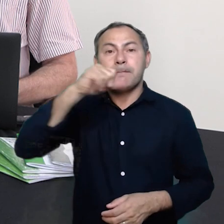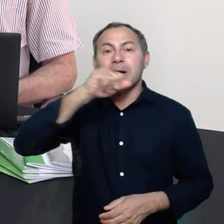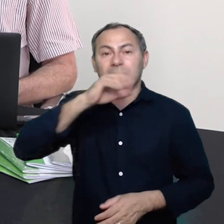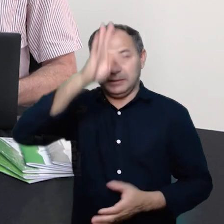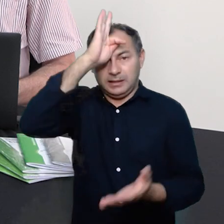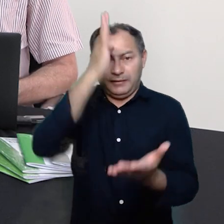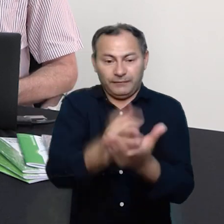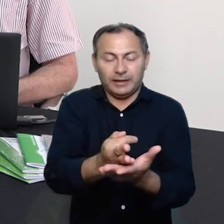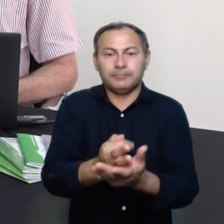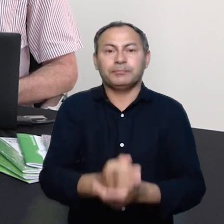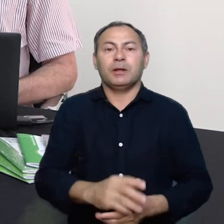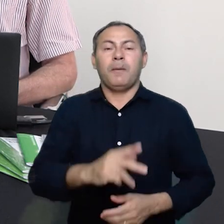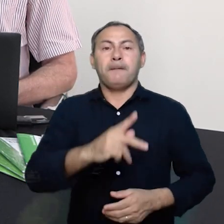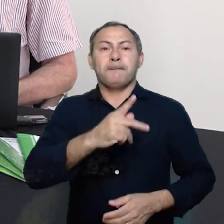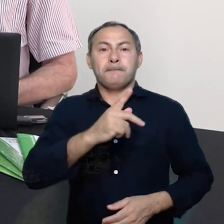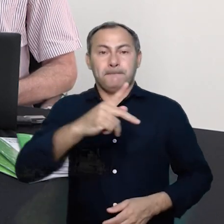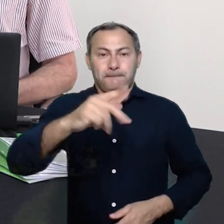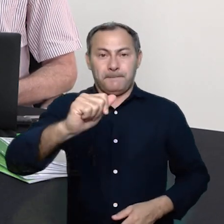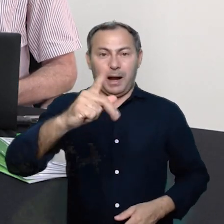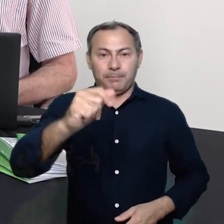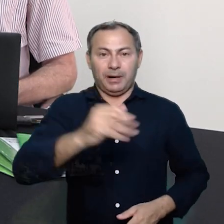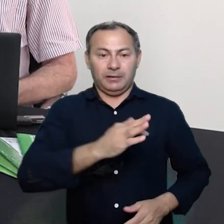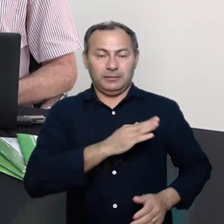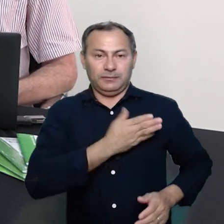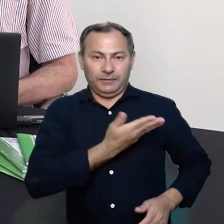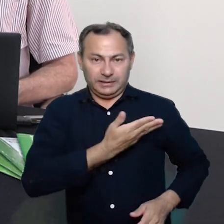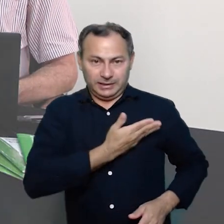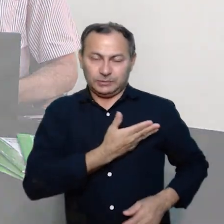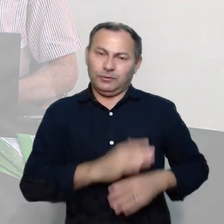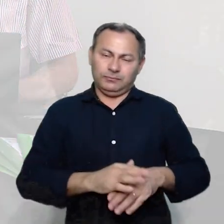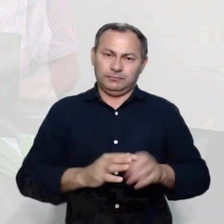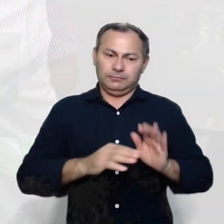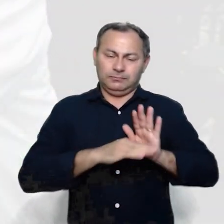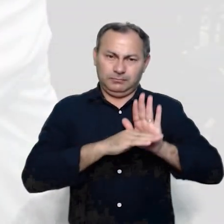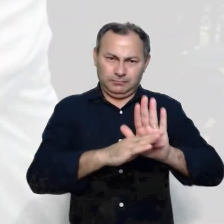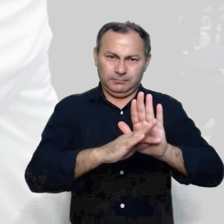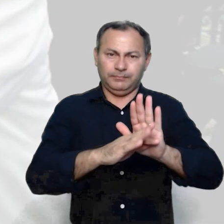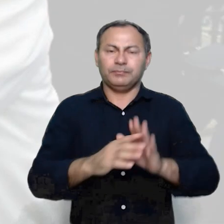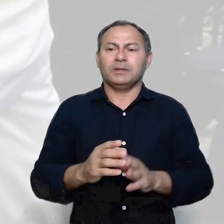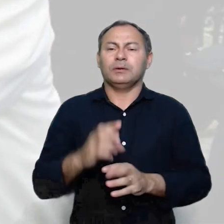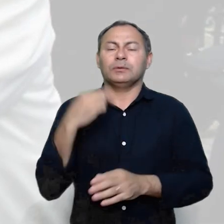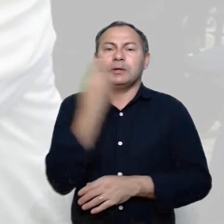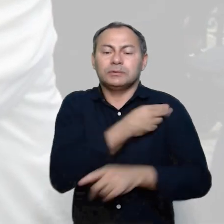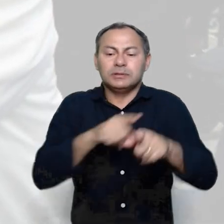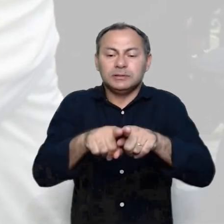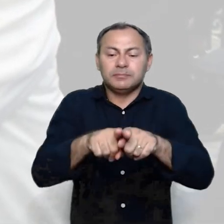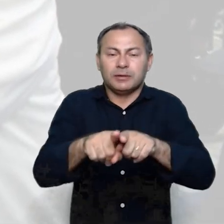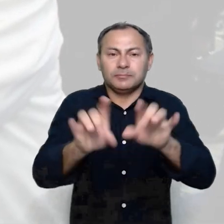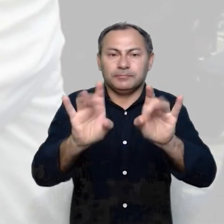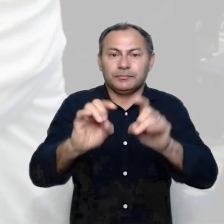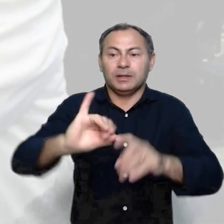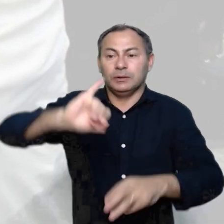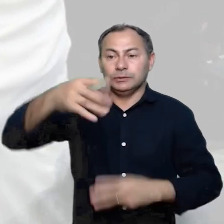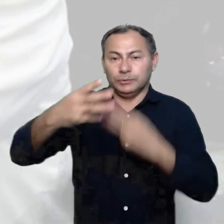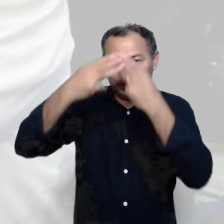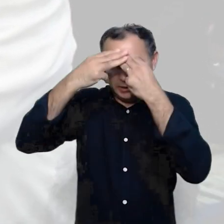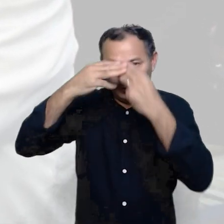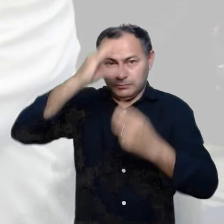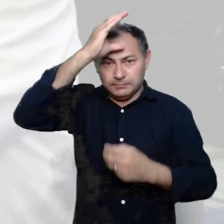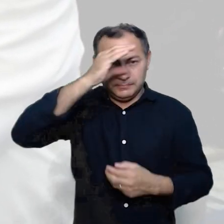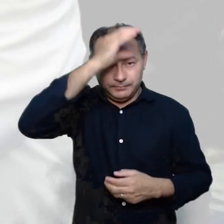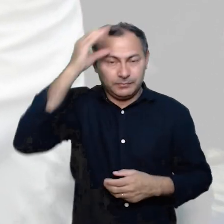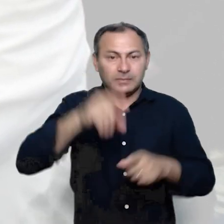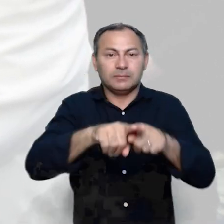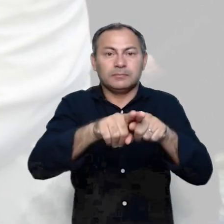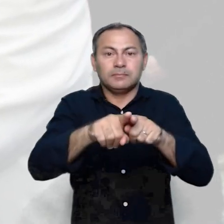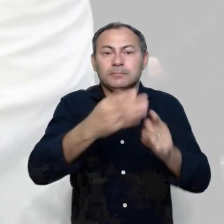E o Papa Francisco fala dos judeus como os nossos irmãos prediletos, judeus e cristãos, irmãos